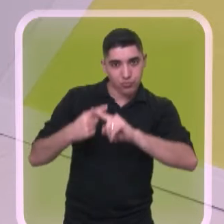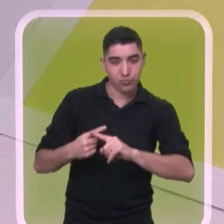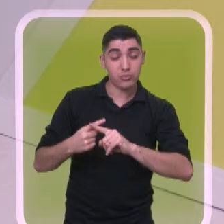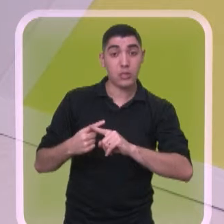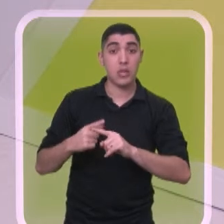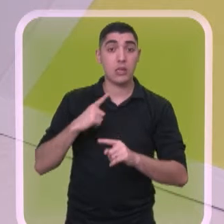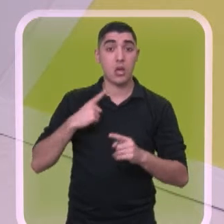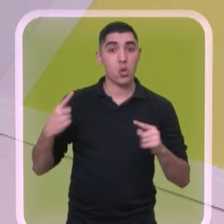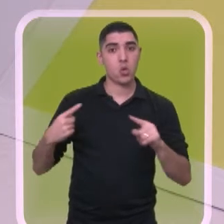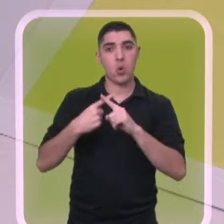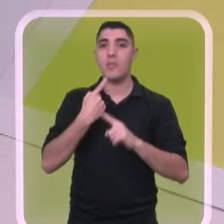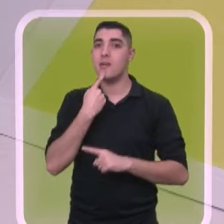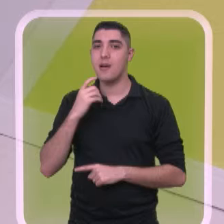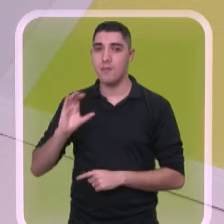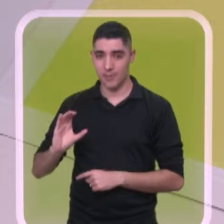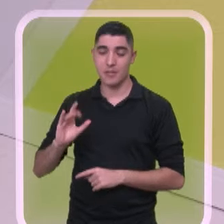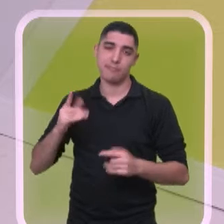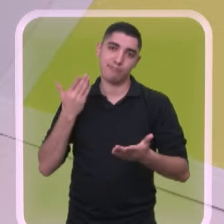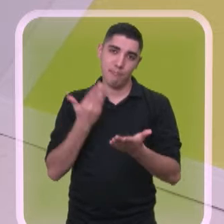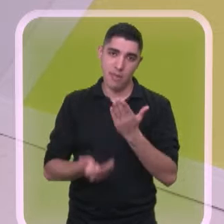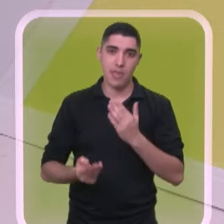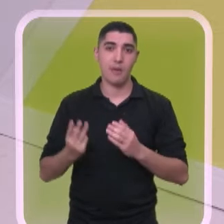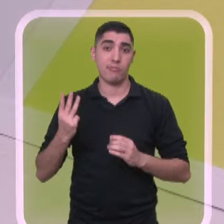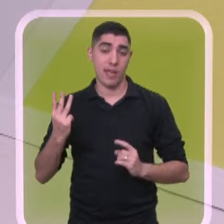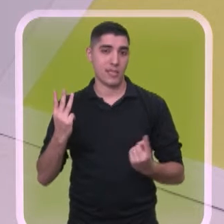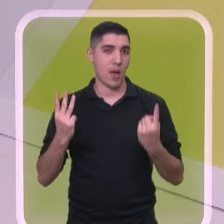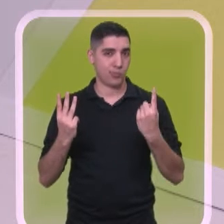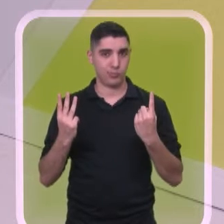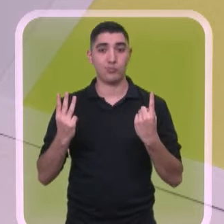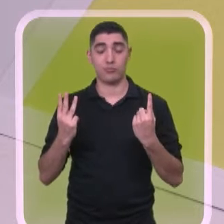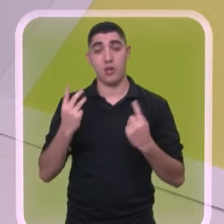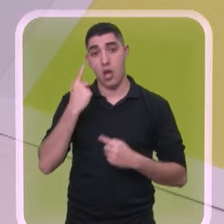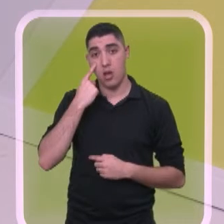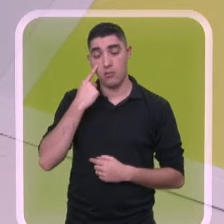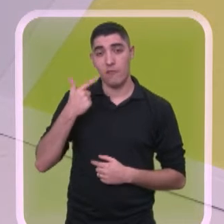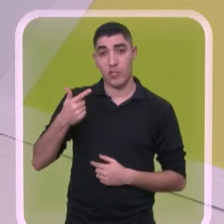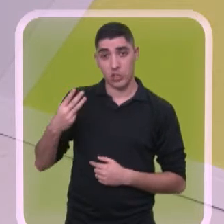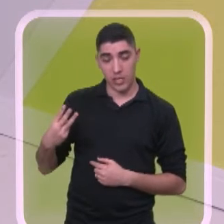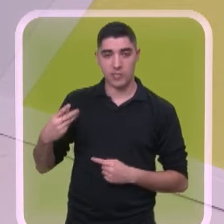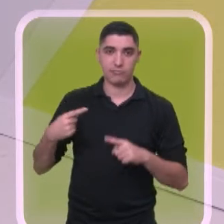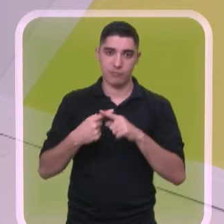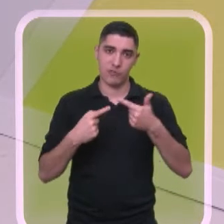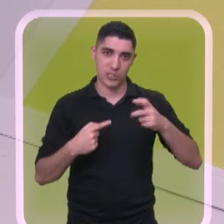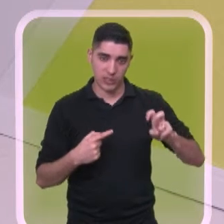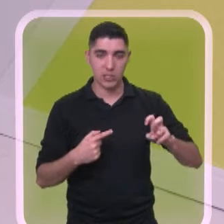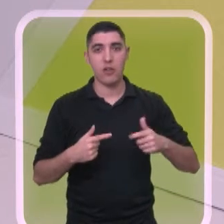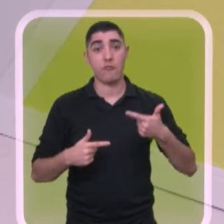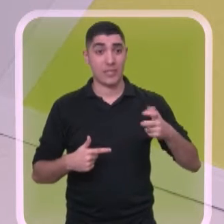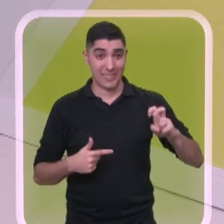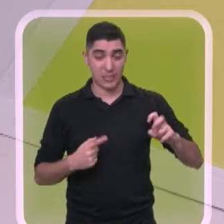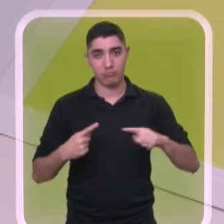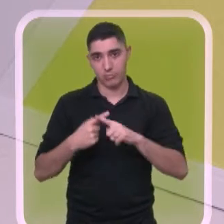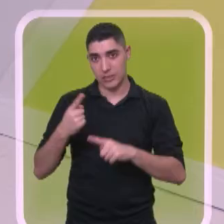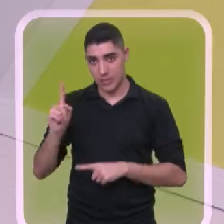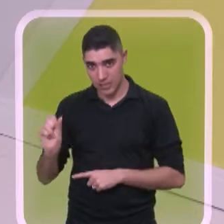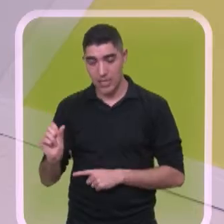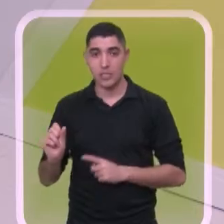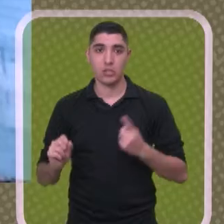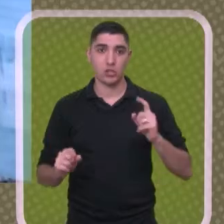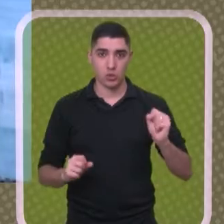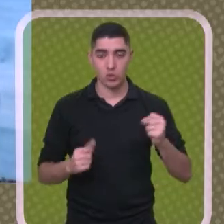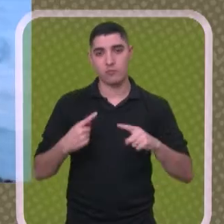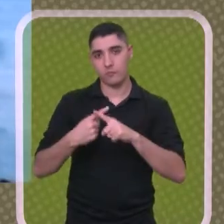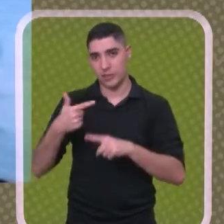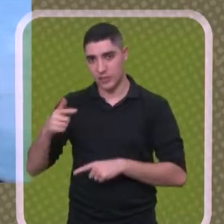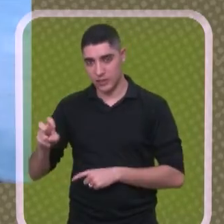o Campinas, e perdeu por 3-1, com parciais de 23-25, 25-16, 18-25